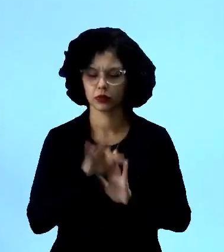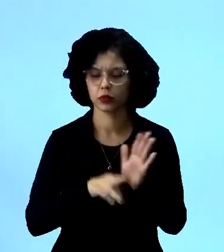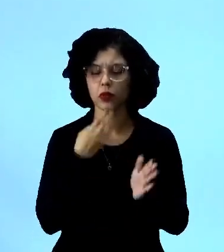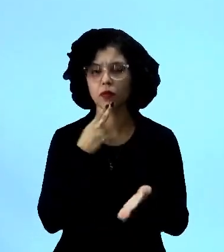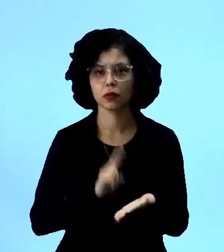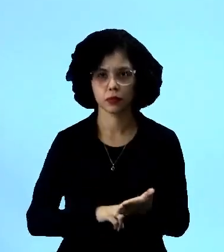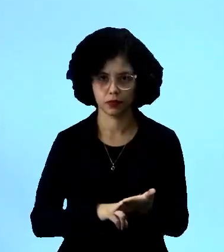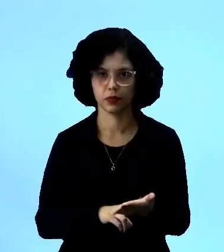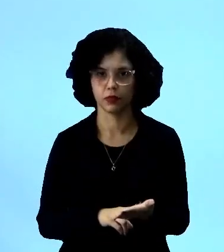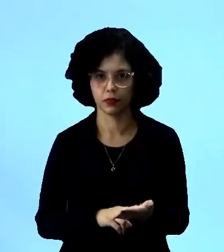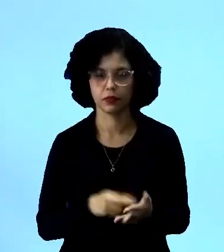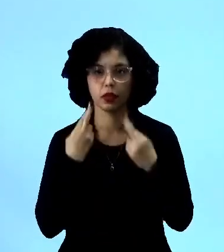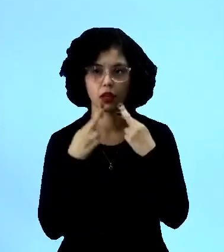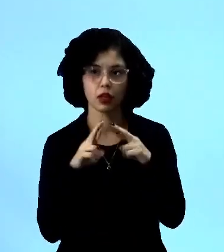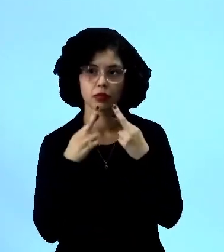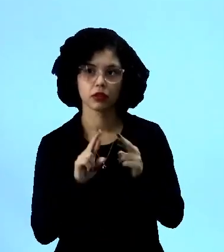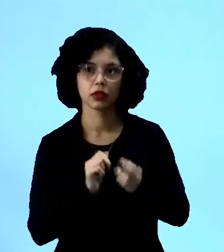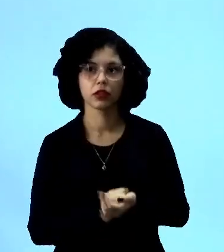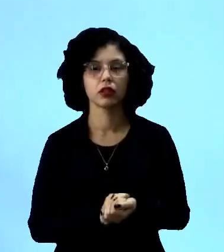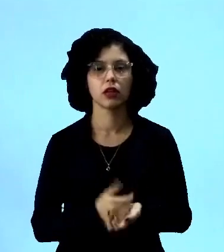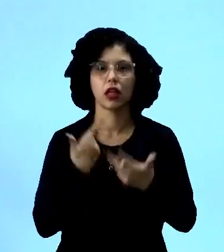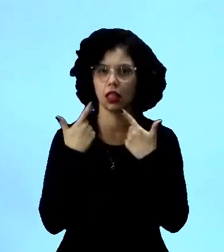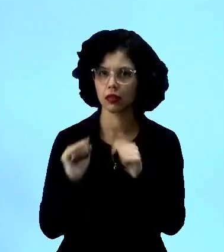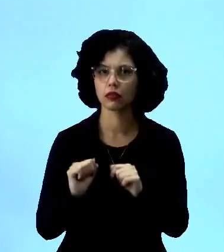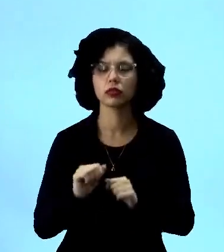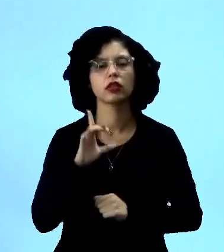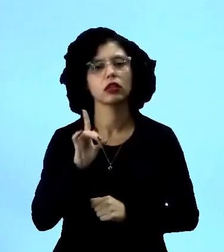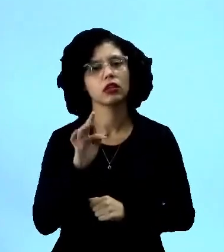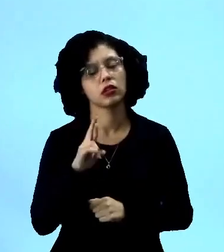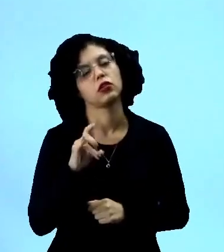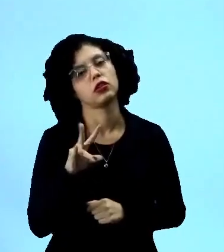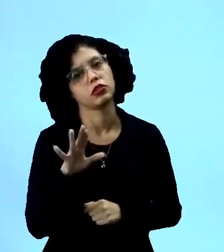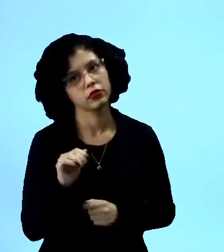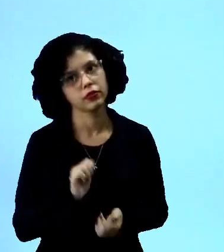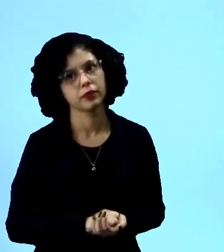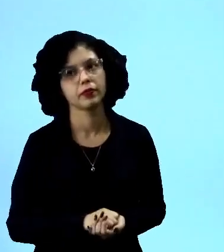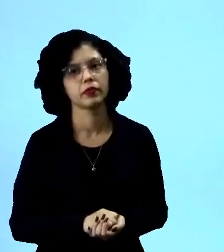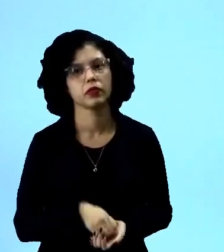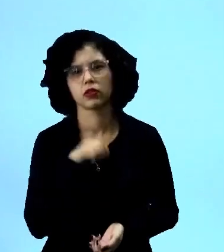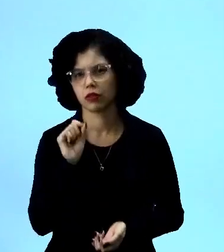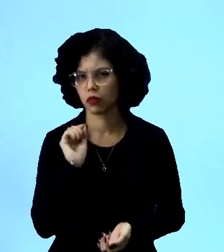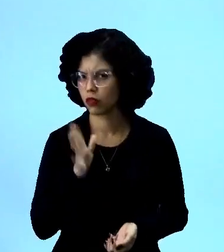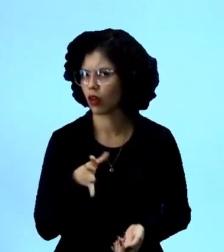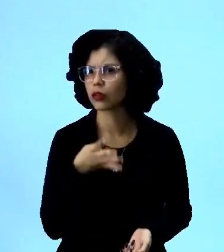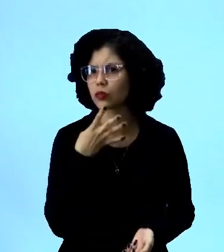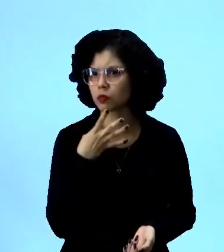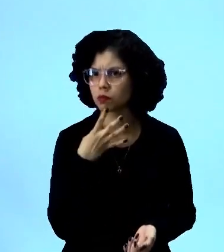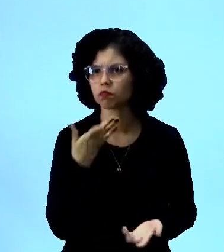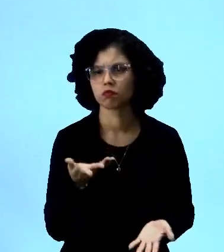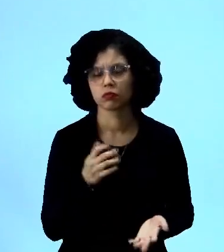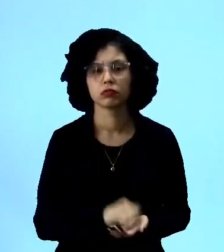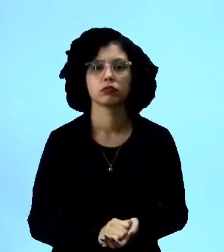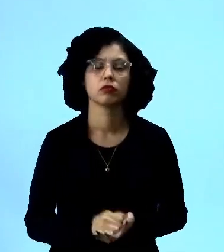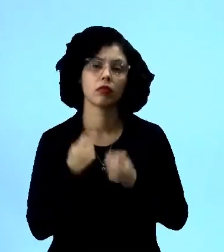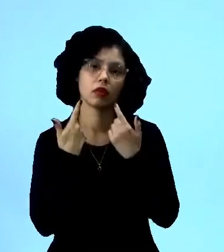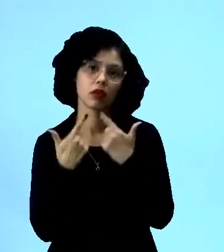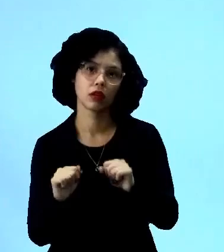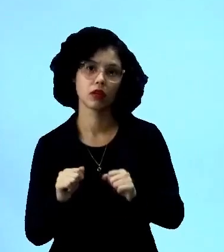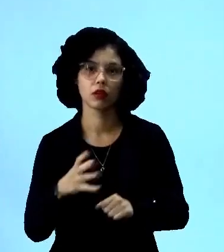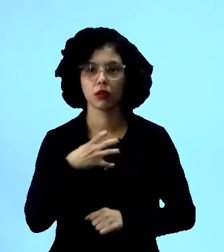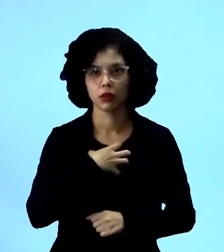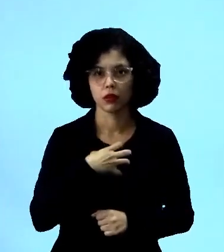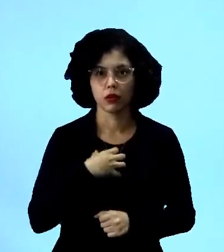de reclamação, ele traz uma linguagem denotativa. O que é a linguagem denotativa que vocês já estudaram? É a linguagem no seu